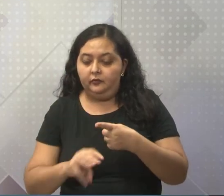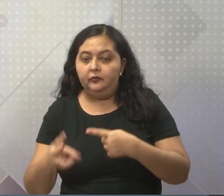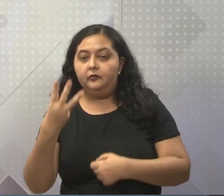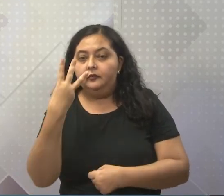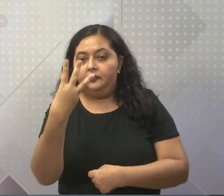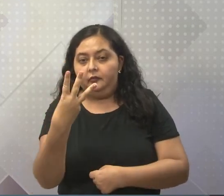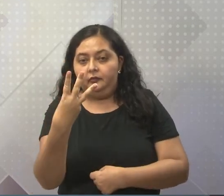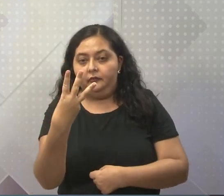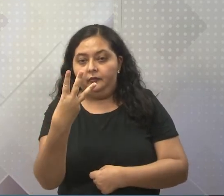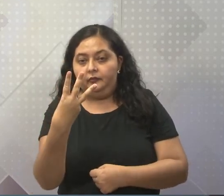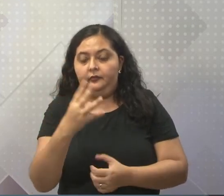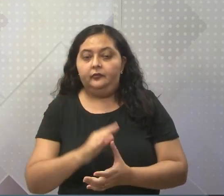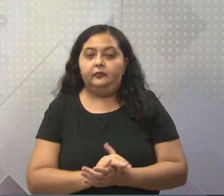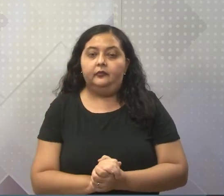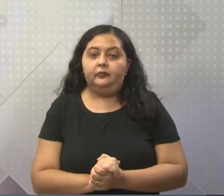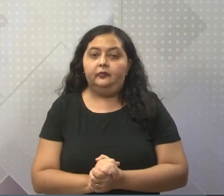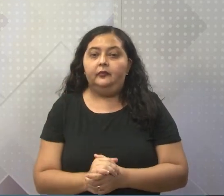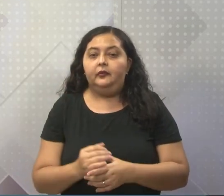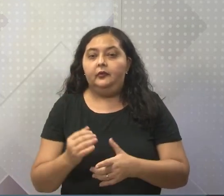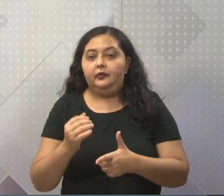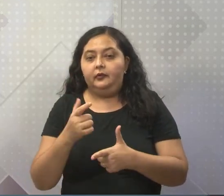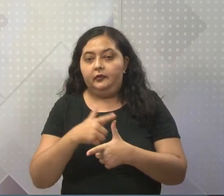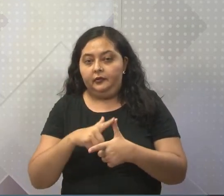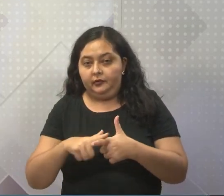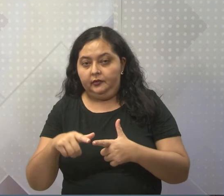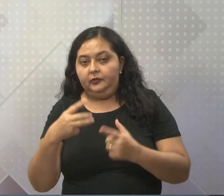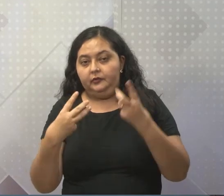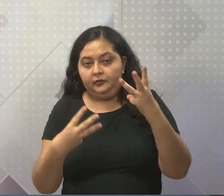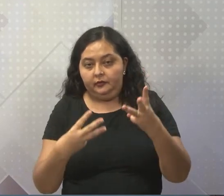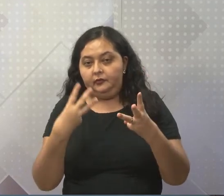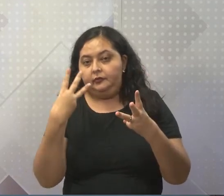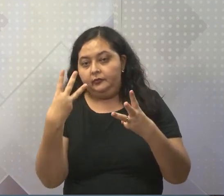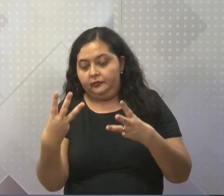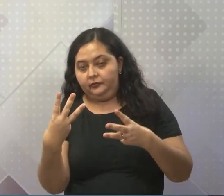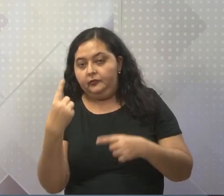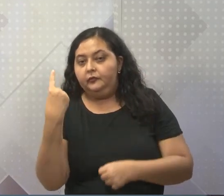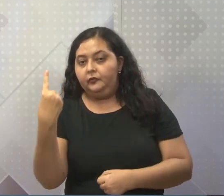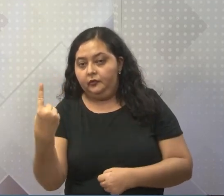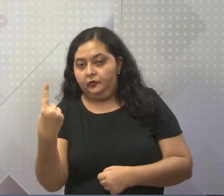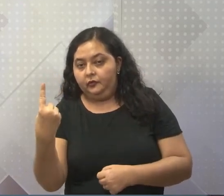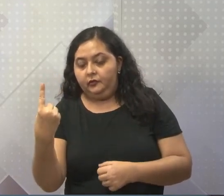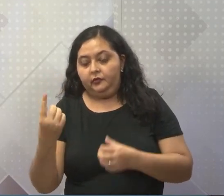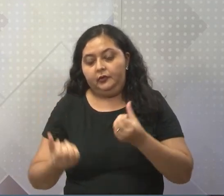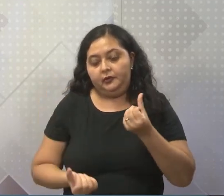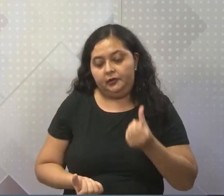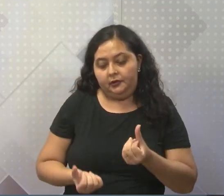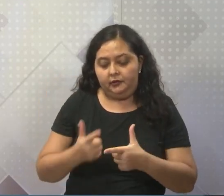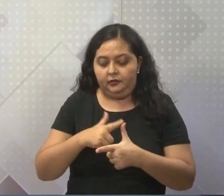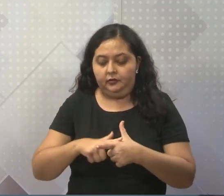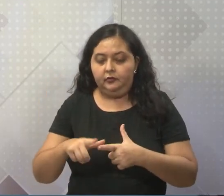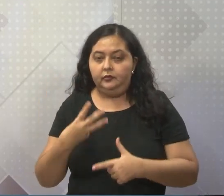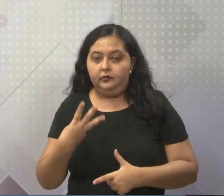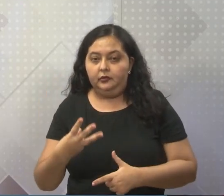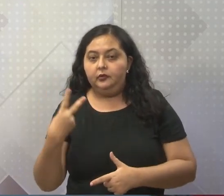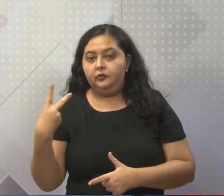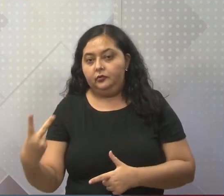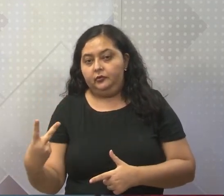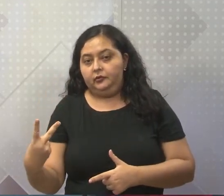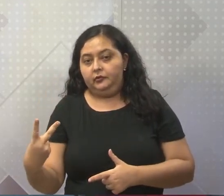eu passo a ter 3 dividido por 3, 1. 6 dividido por 3,